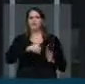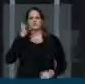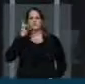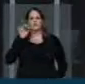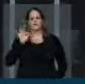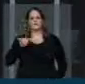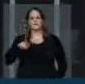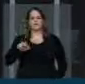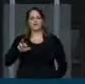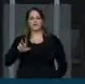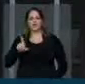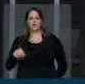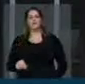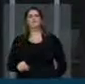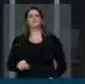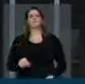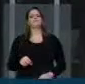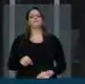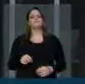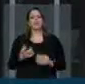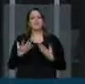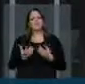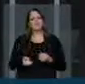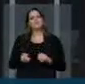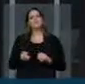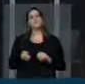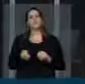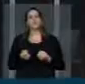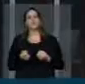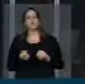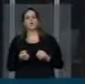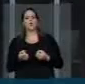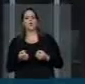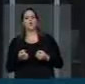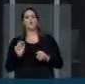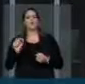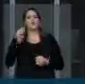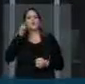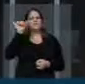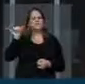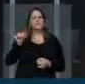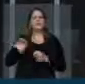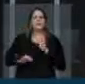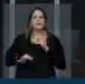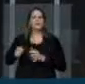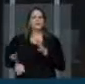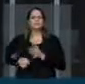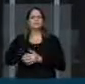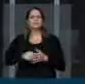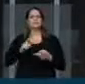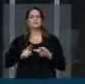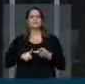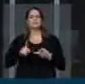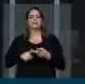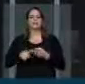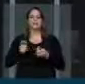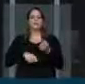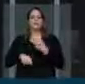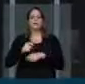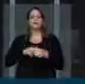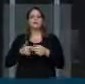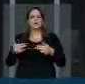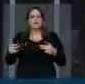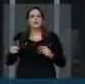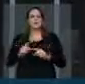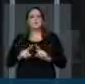Figueiredo, recuou na unitização, recuou na judicialização, na comercialização de postos, mas